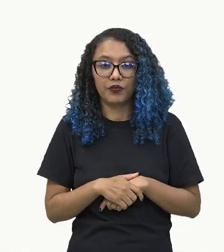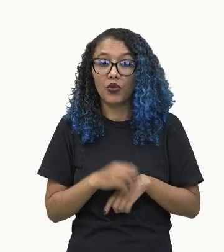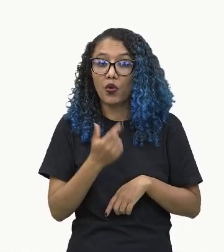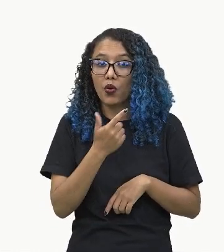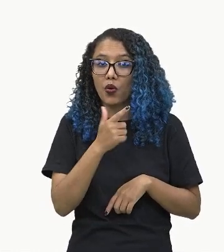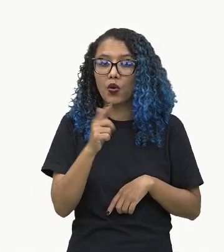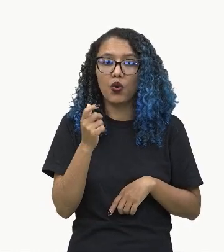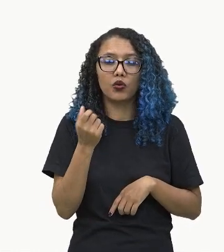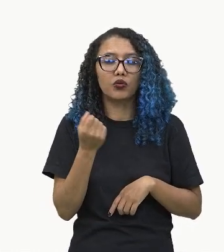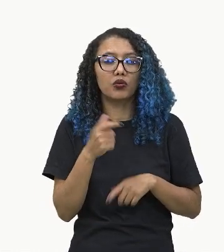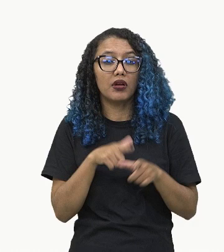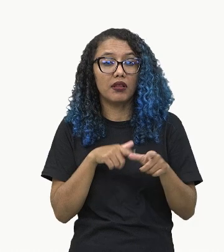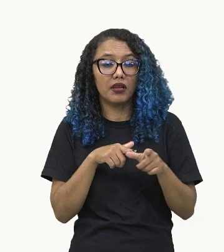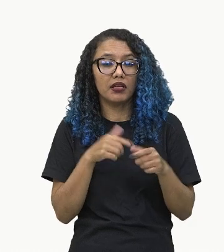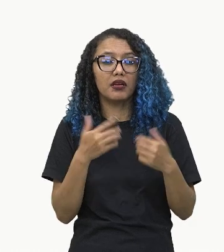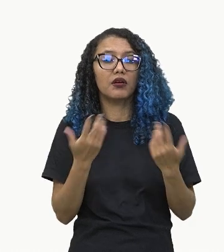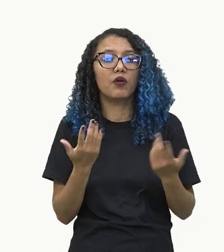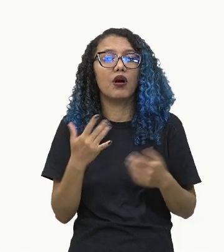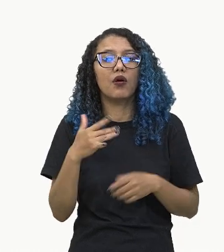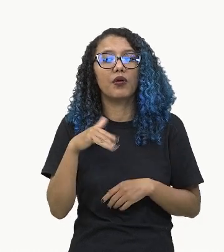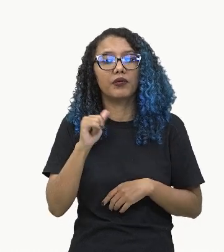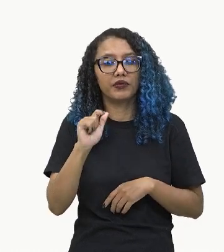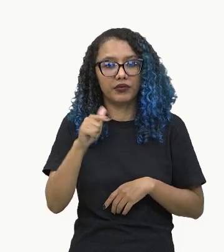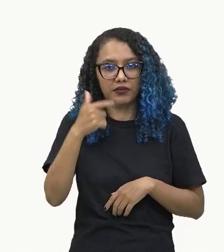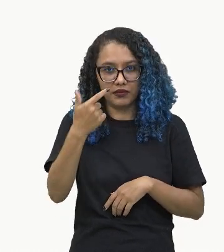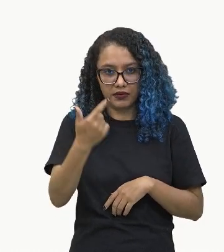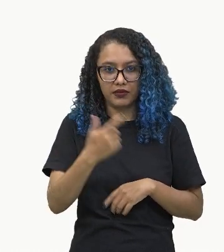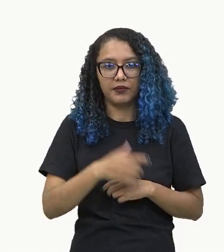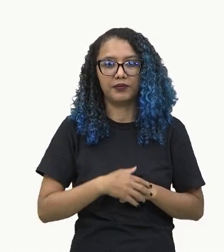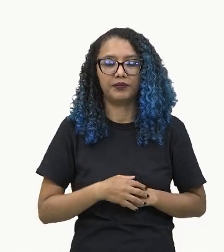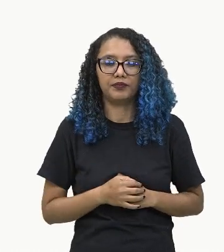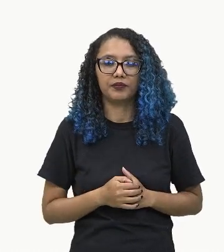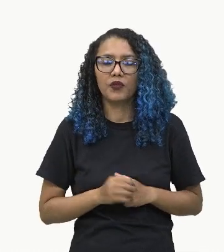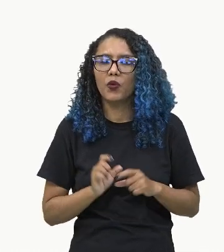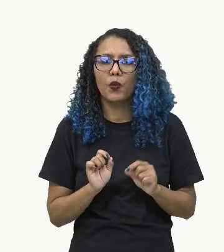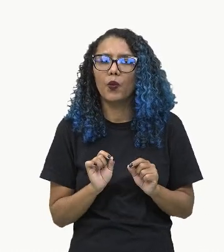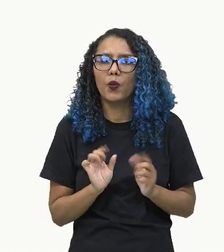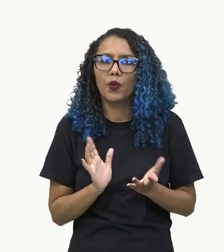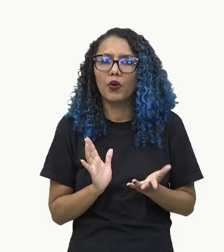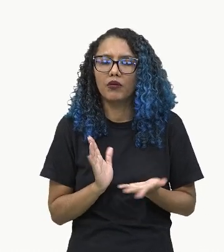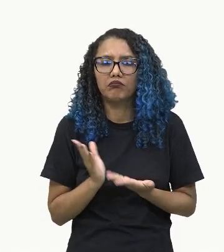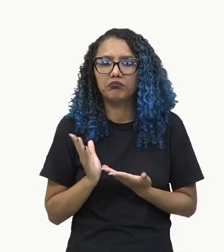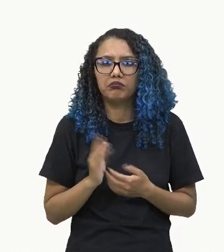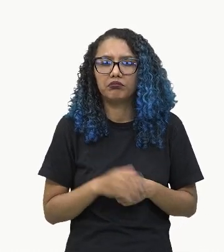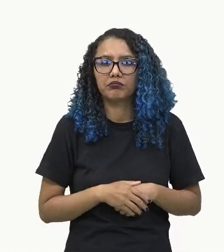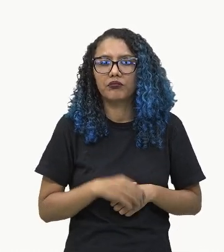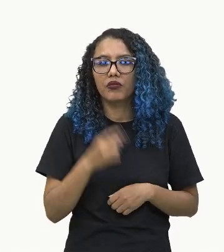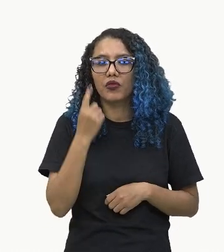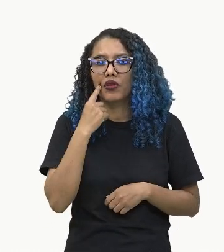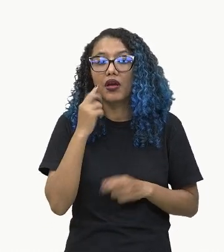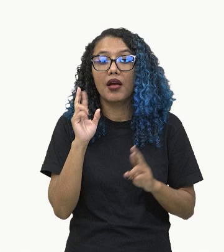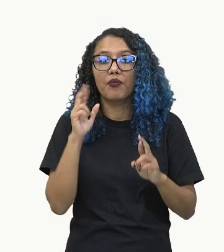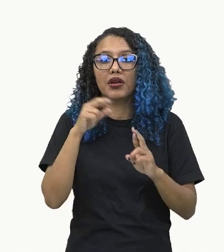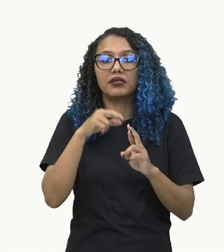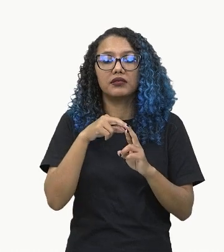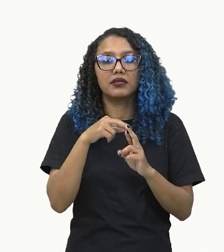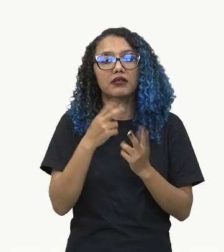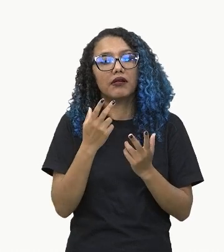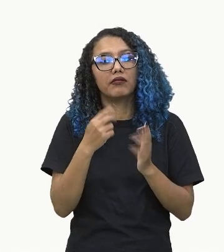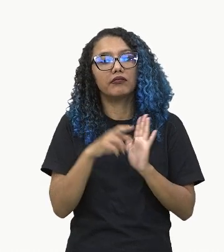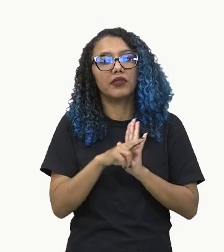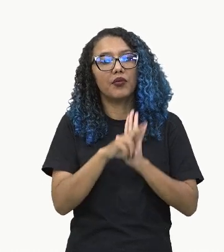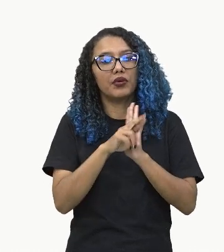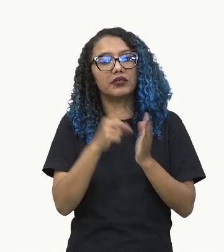termo aqui que é o y ao quadrado. O que é o y ao quadrado? É este quadrado agora aqui, ó,